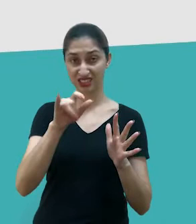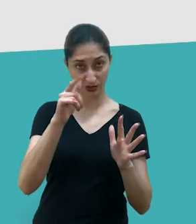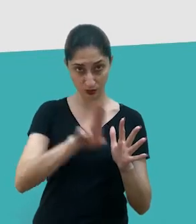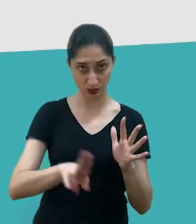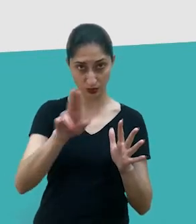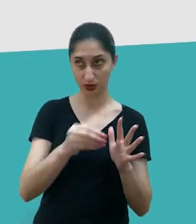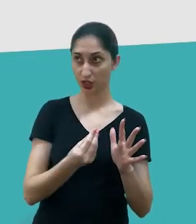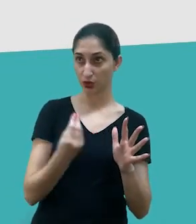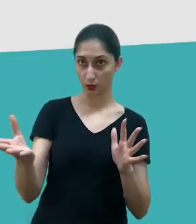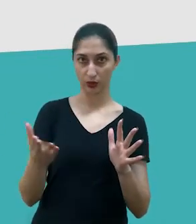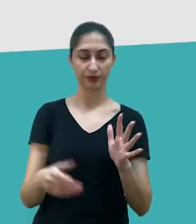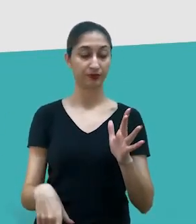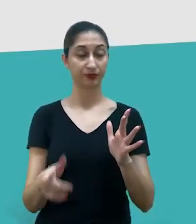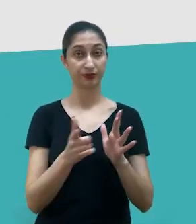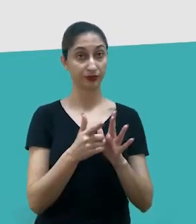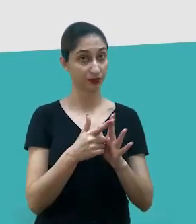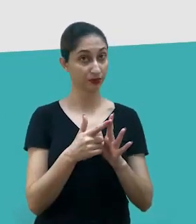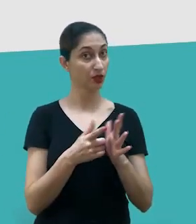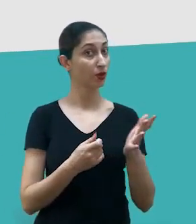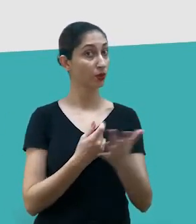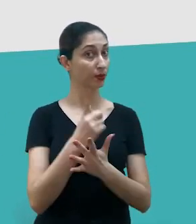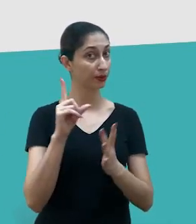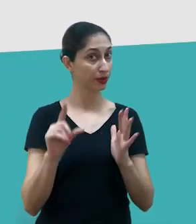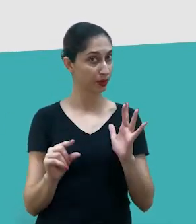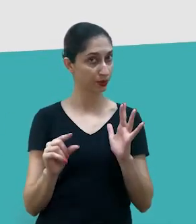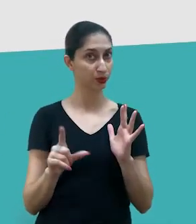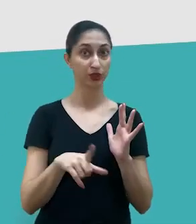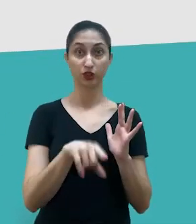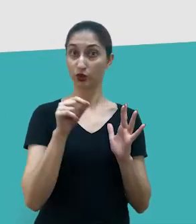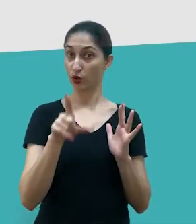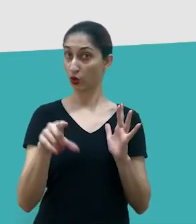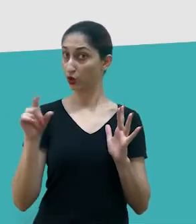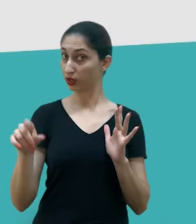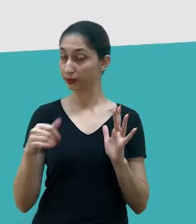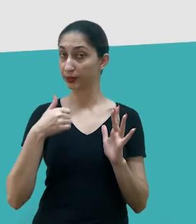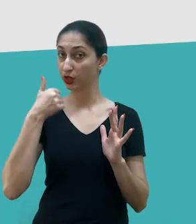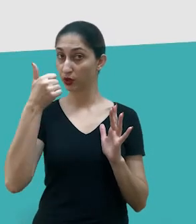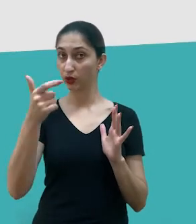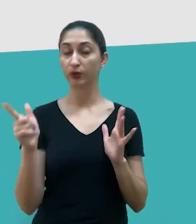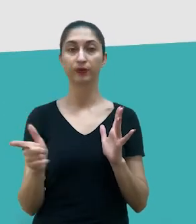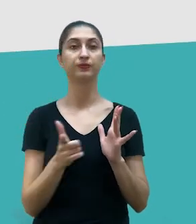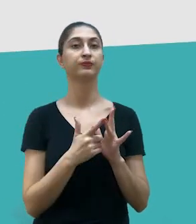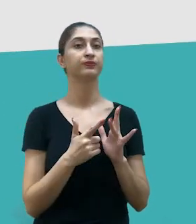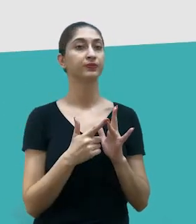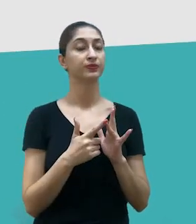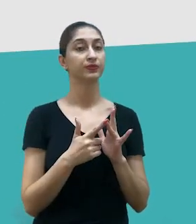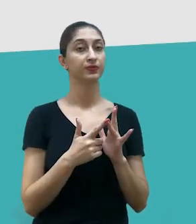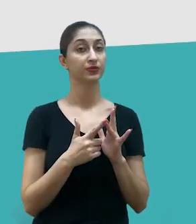usa mais. Dica 3, comprar menos, escolher melhor. A dica